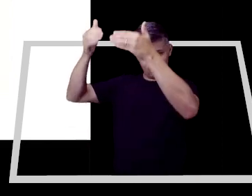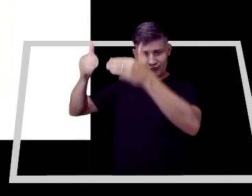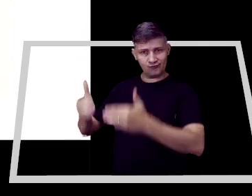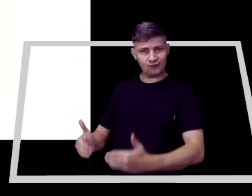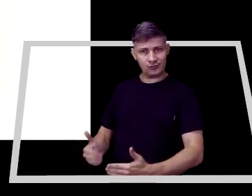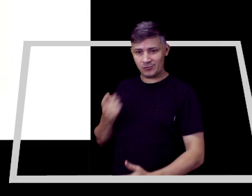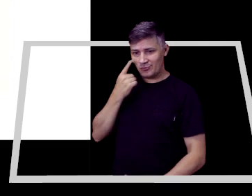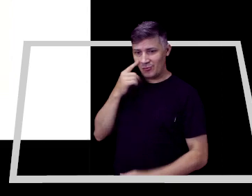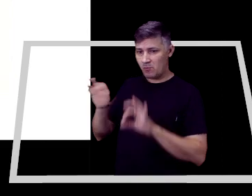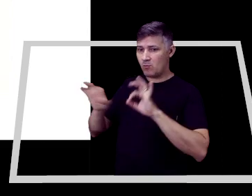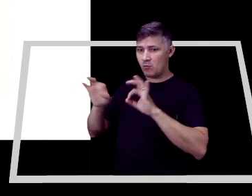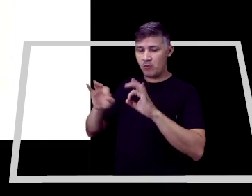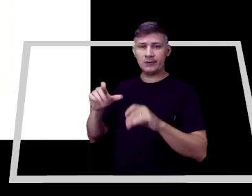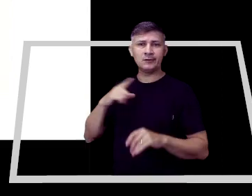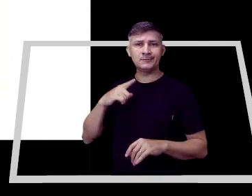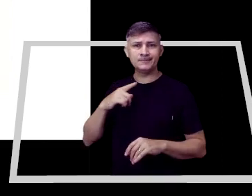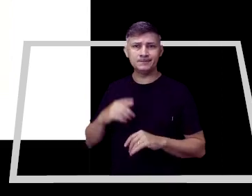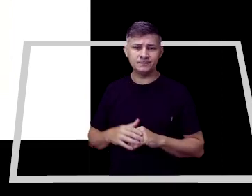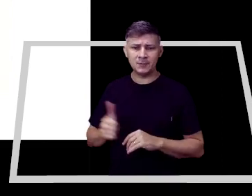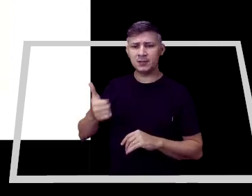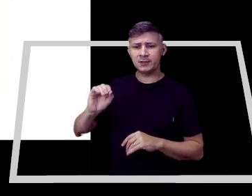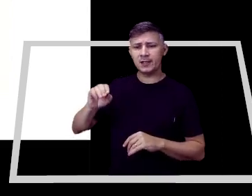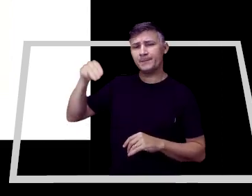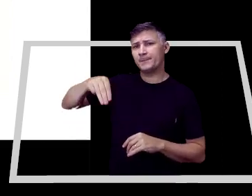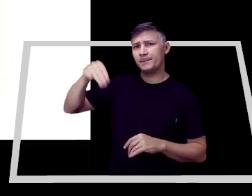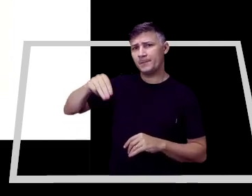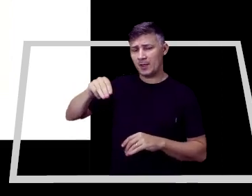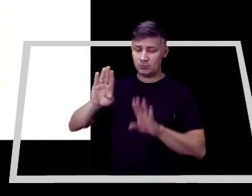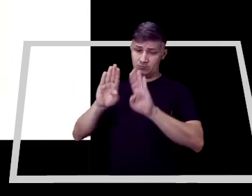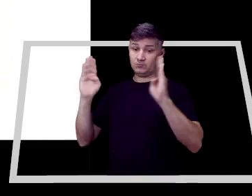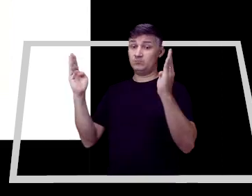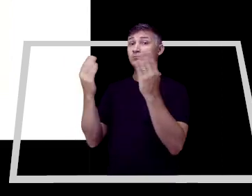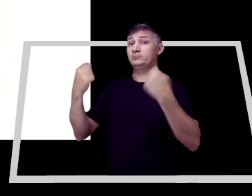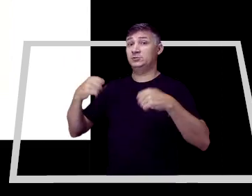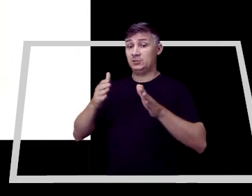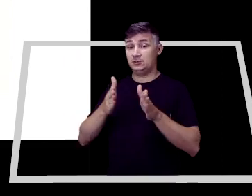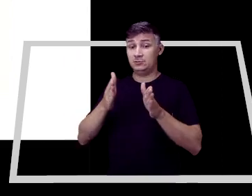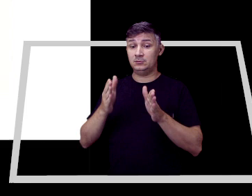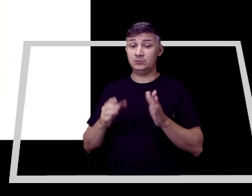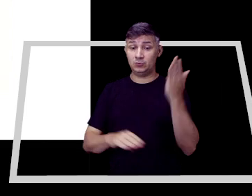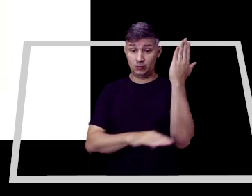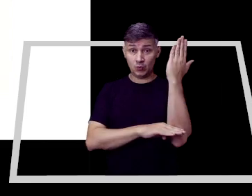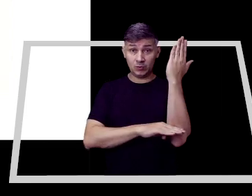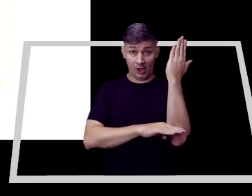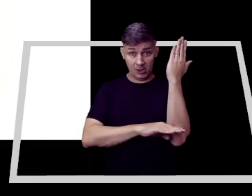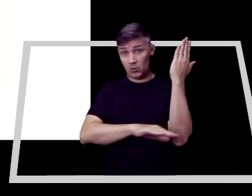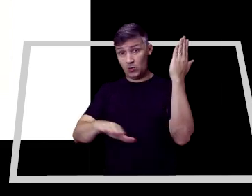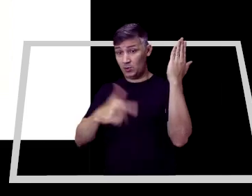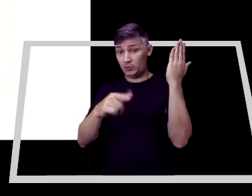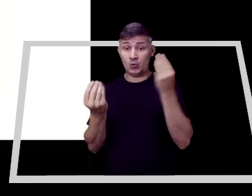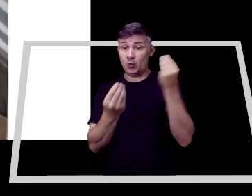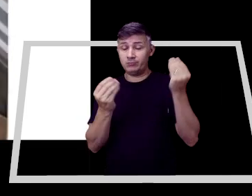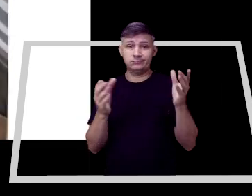pela projeção do círculo de 10 metros, né, de diâmetro que precisava ter no pavimento térreo, que não tinha nenhum outro lugar para ele